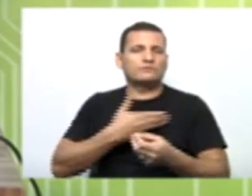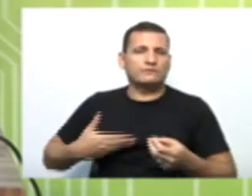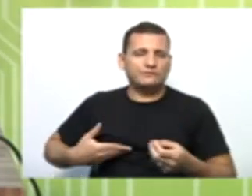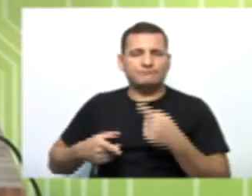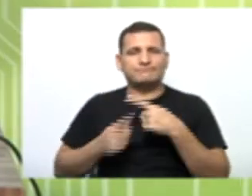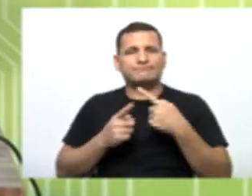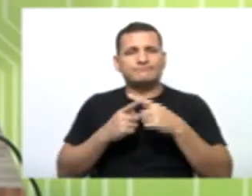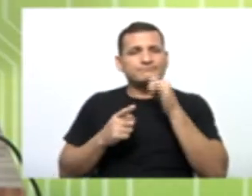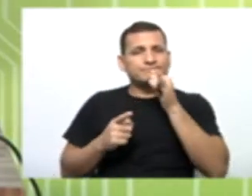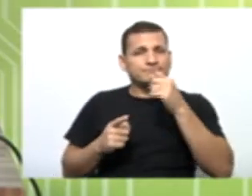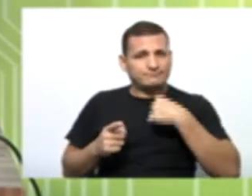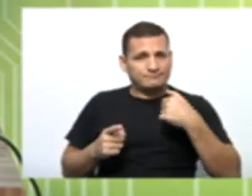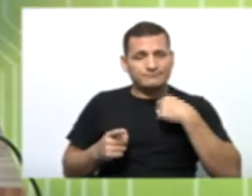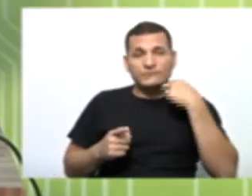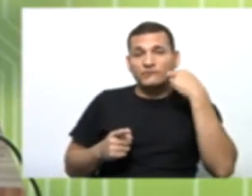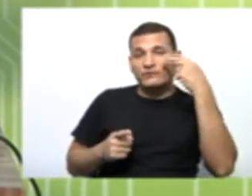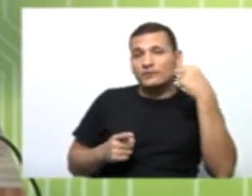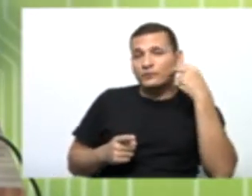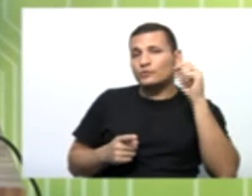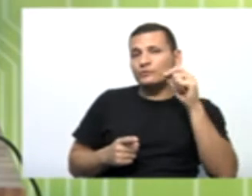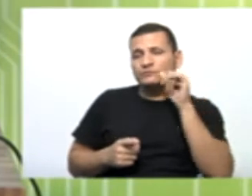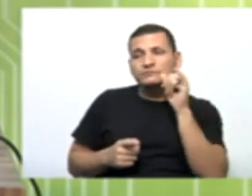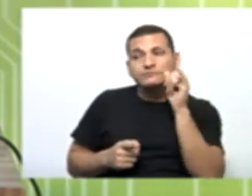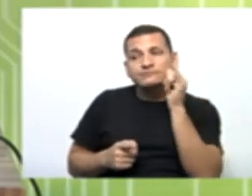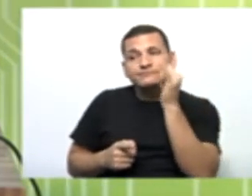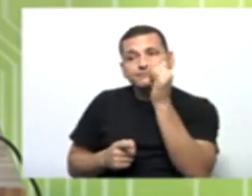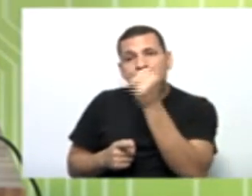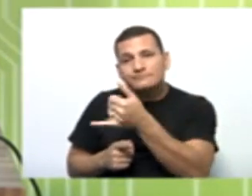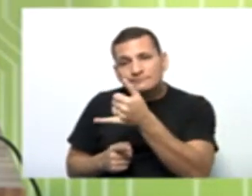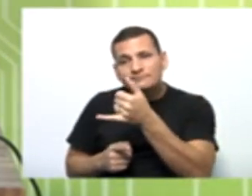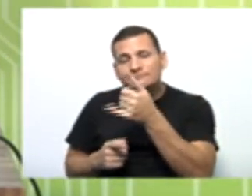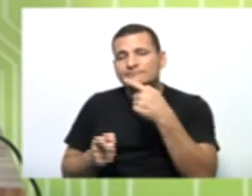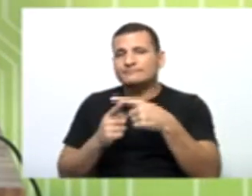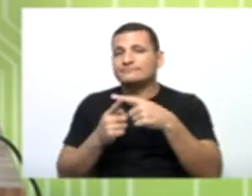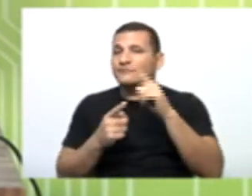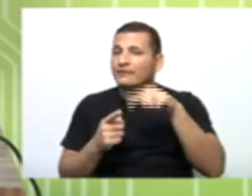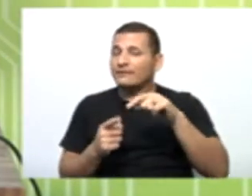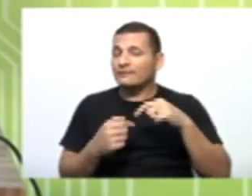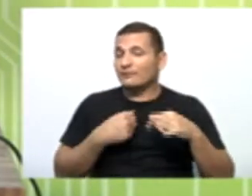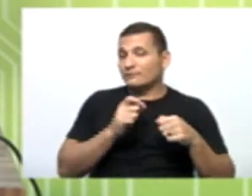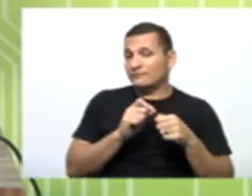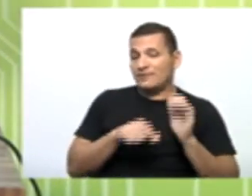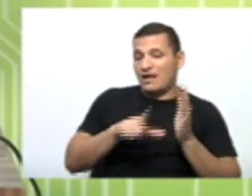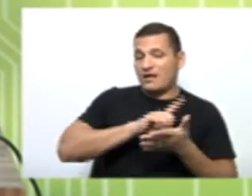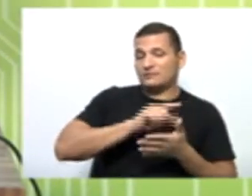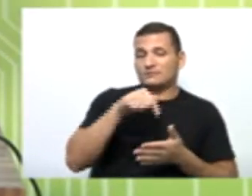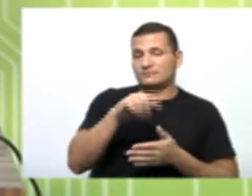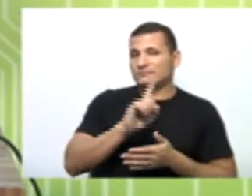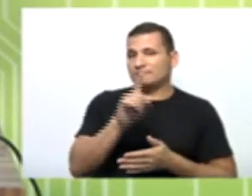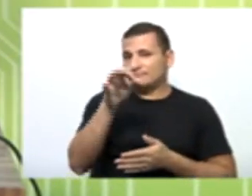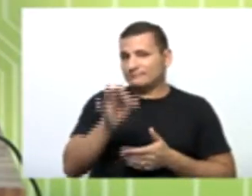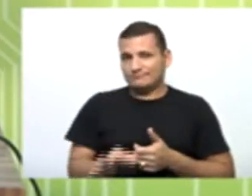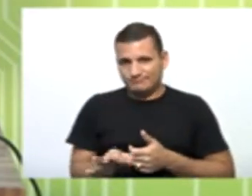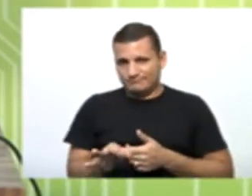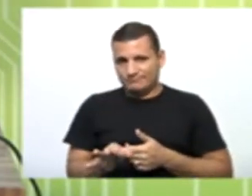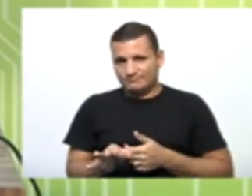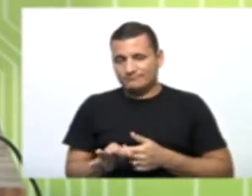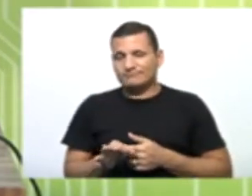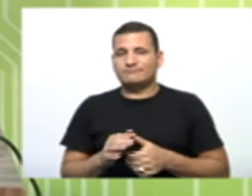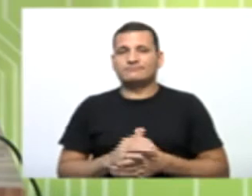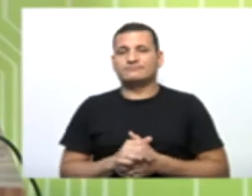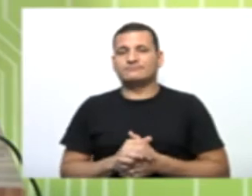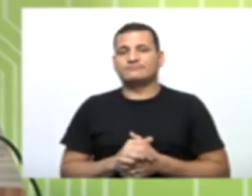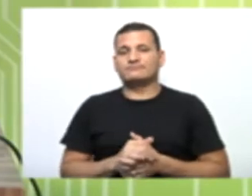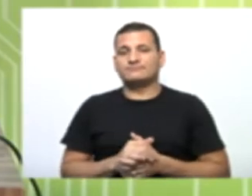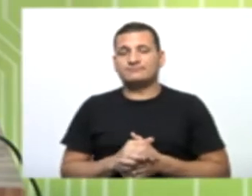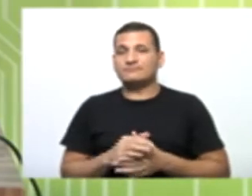de dizer algo que eu fiz no meu dia a dia, é sinal de que aquilo que eu fiz não é correto, não é certo. Então é evidentemente